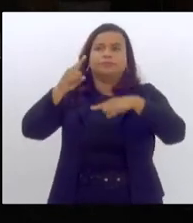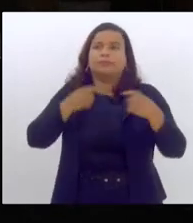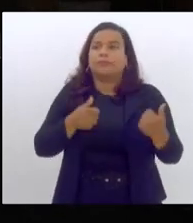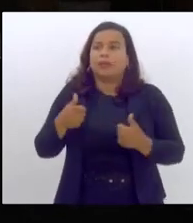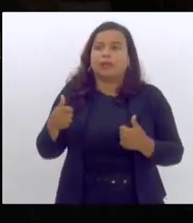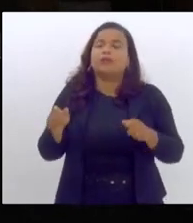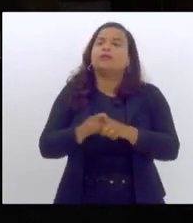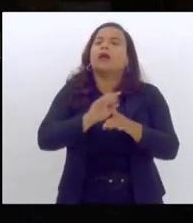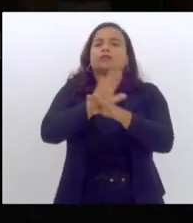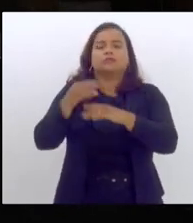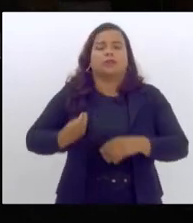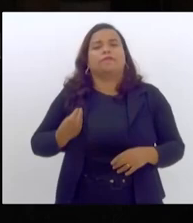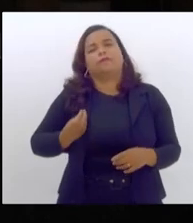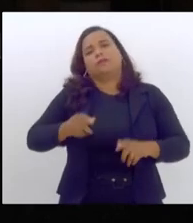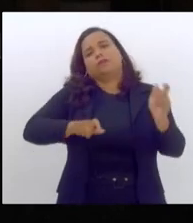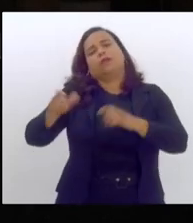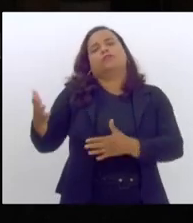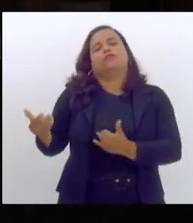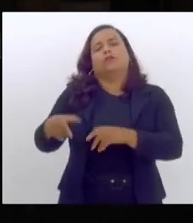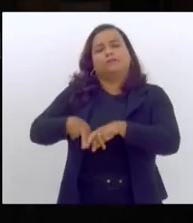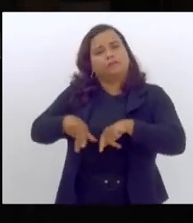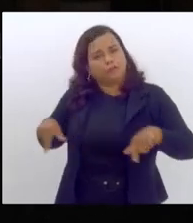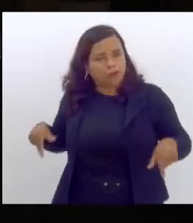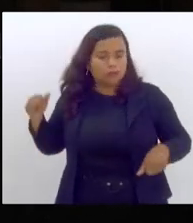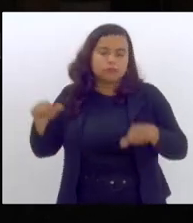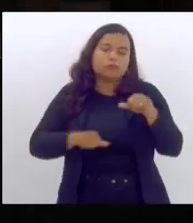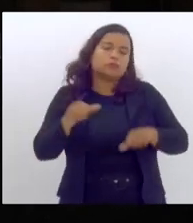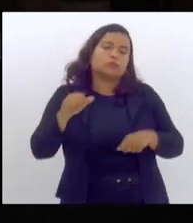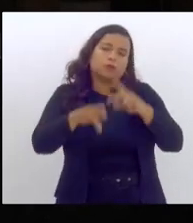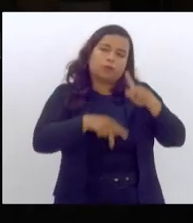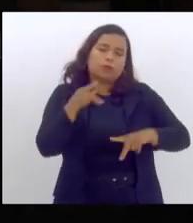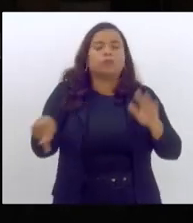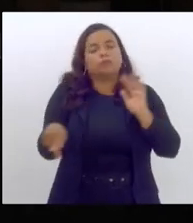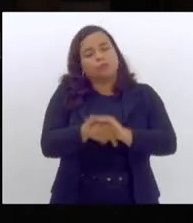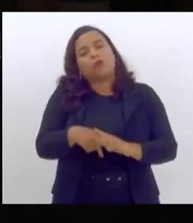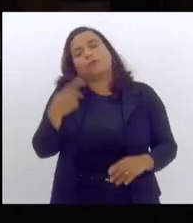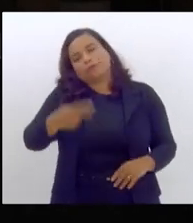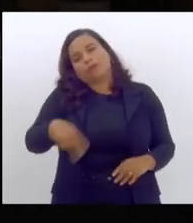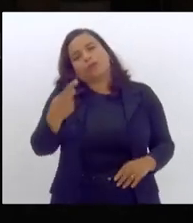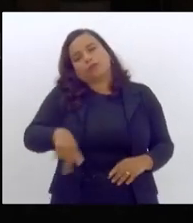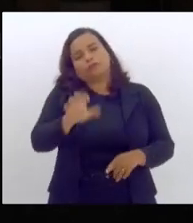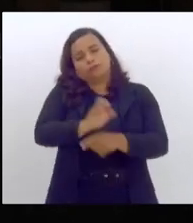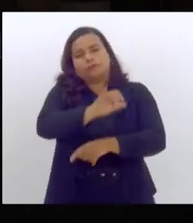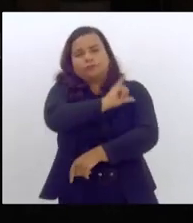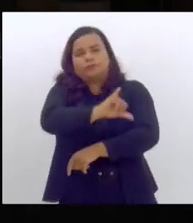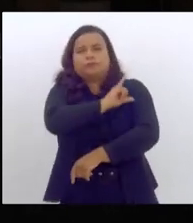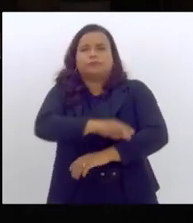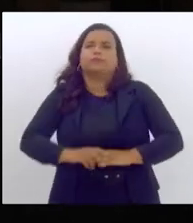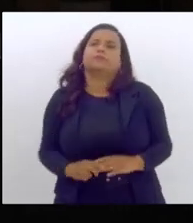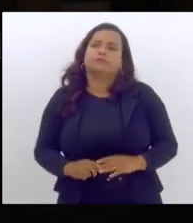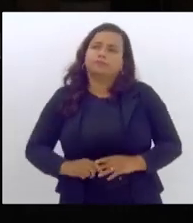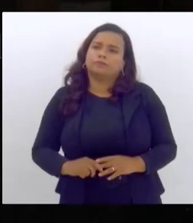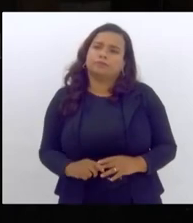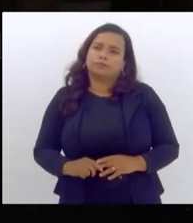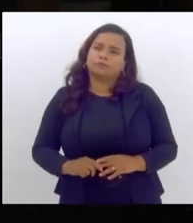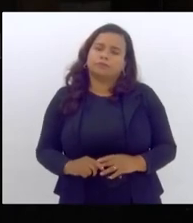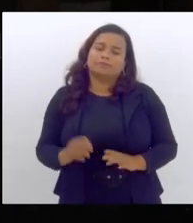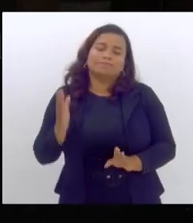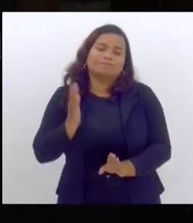a vida de muitos jovens da população aqui do estado do Rio de Janeiro.